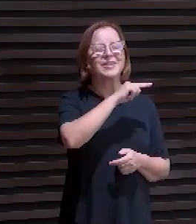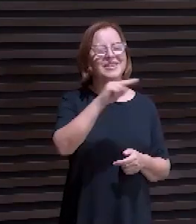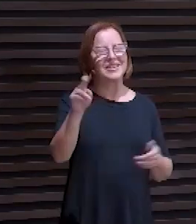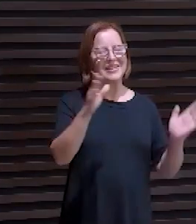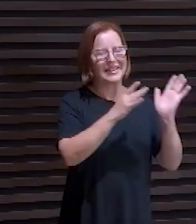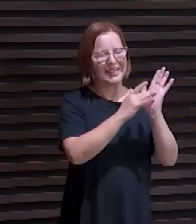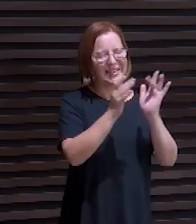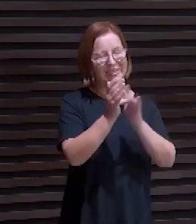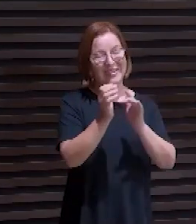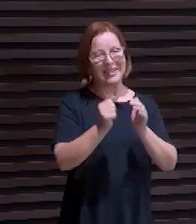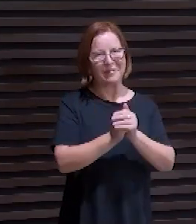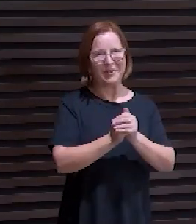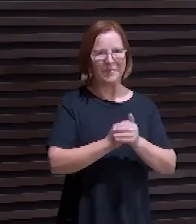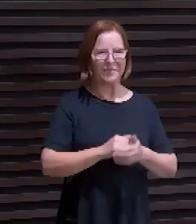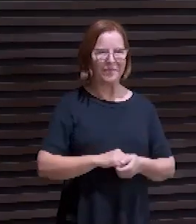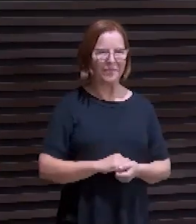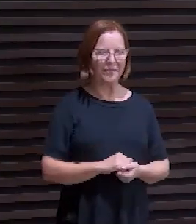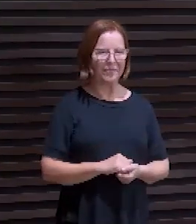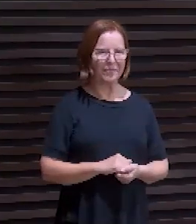Jesus. Amém.